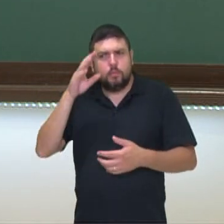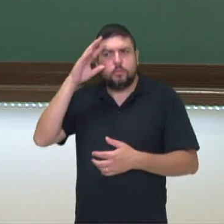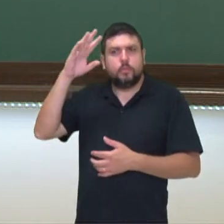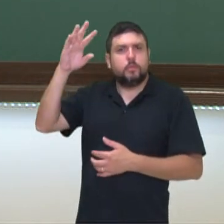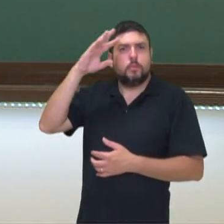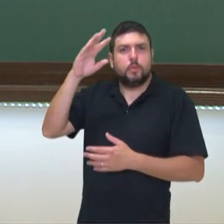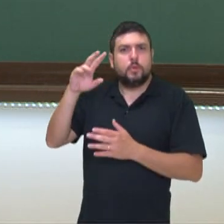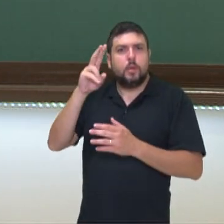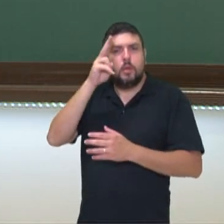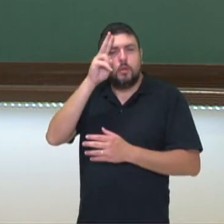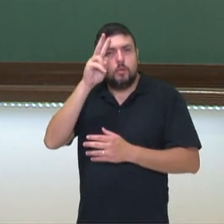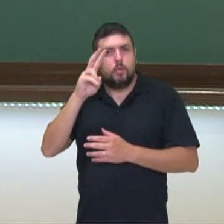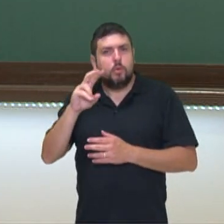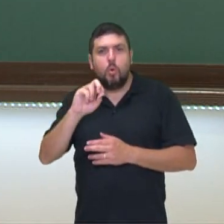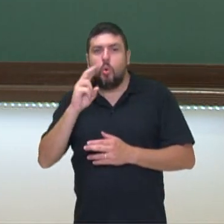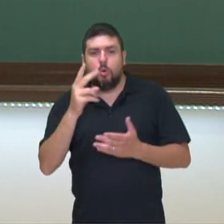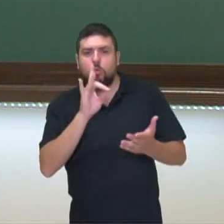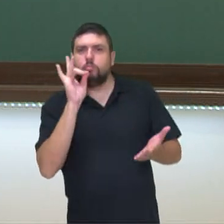maioria dos textos